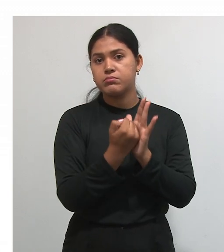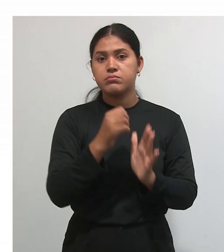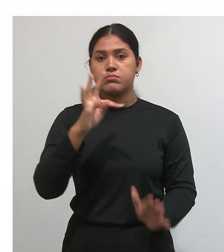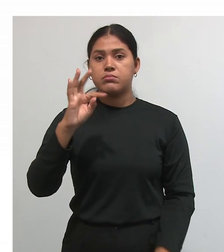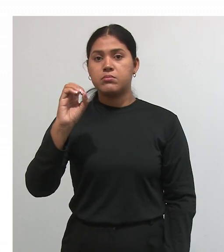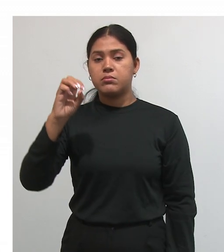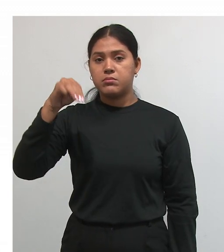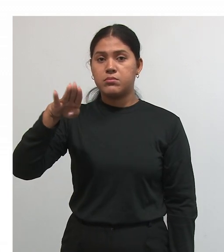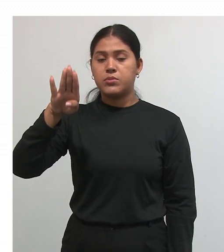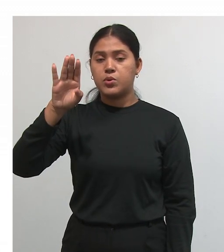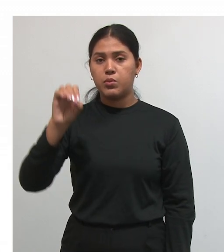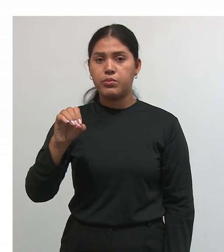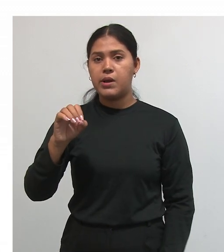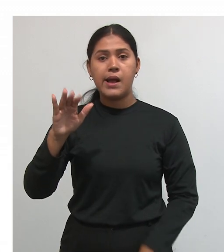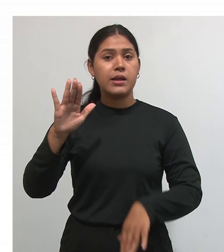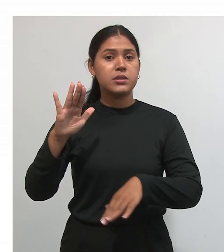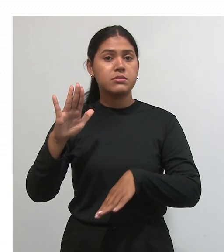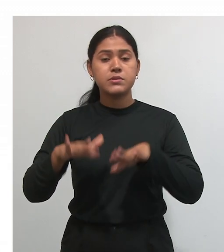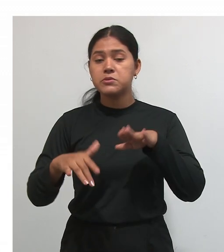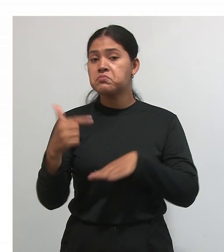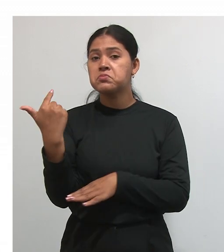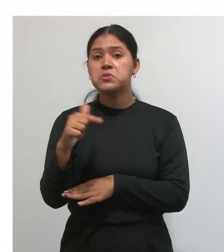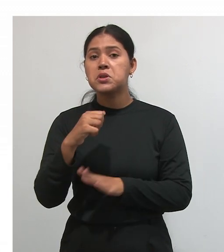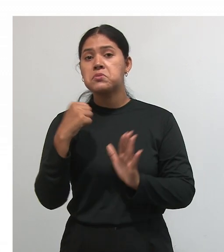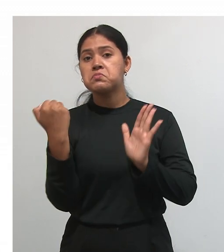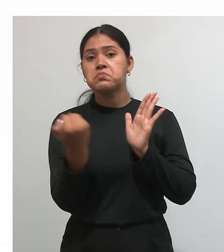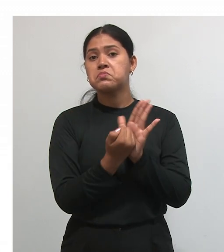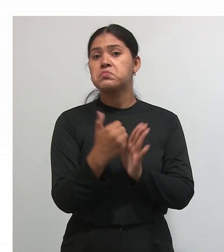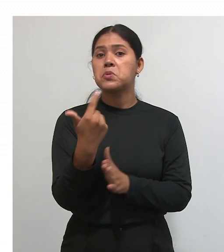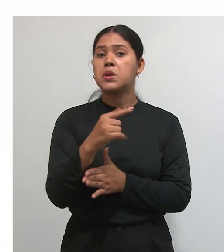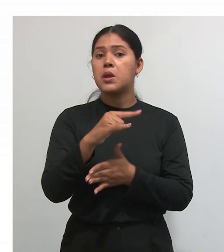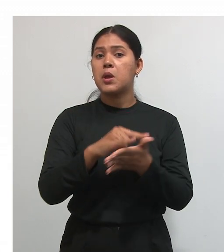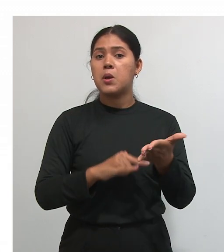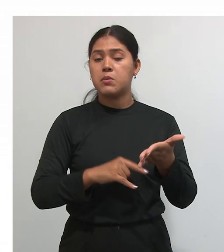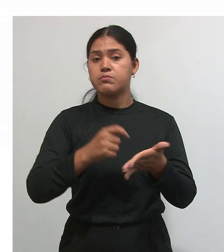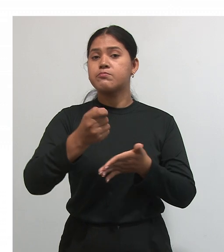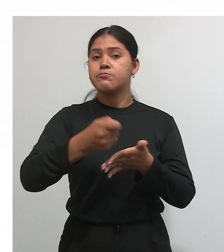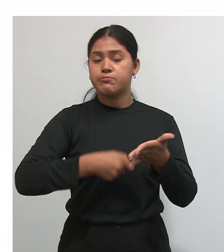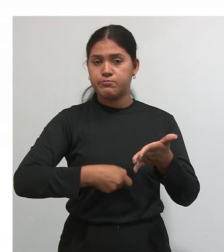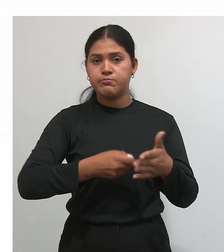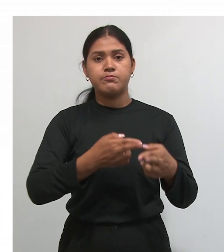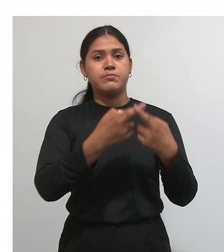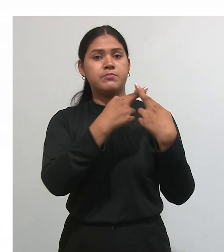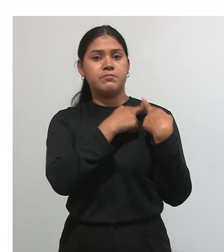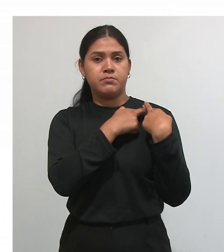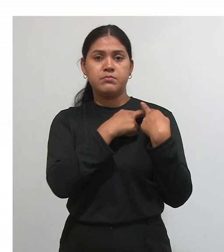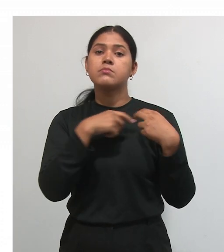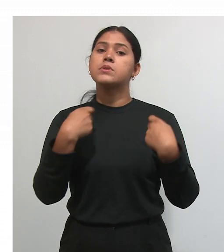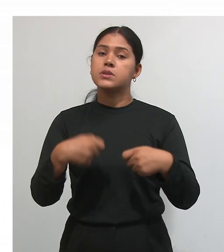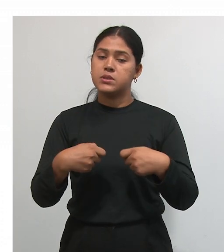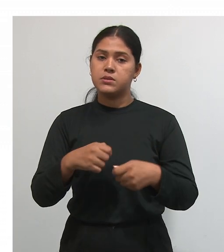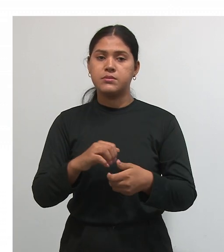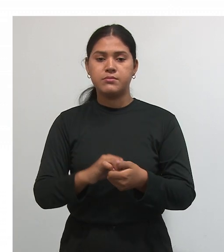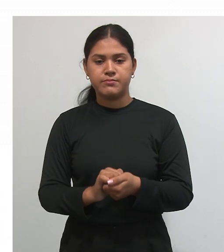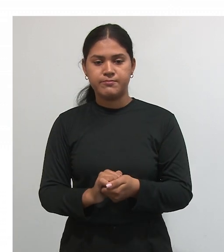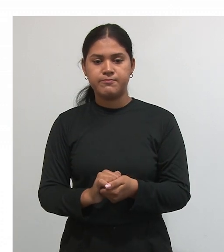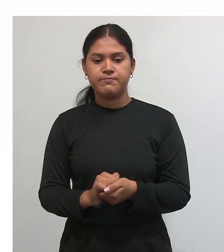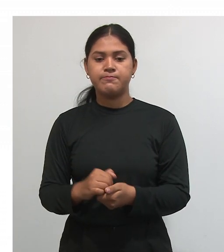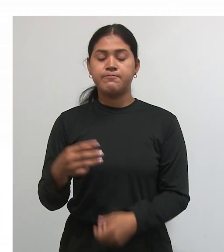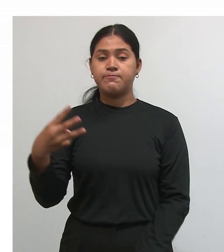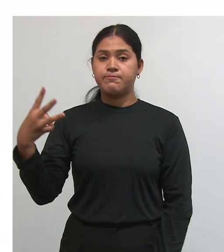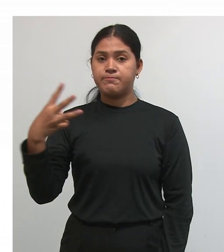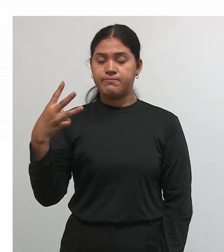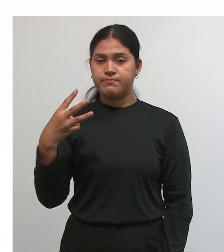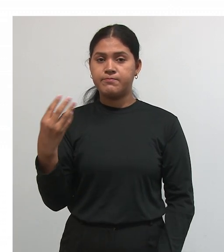pode ocorrer lá que tem um bem que está com determinado servidor, mas que não tem nenhum termo. Deve ser anotado. Em seguida, aqui, deve